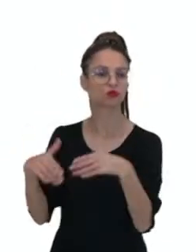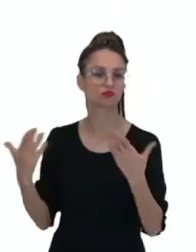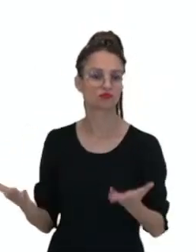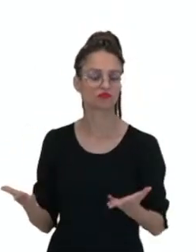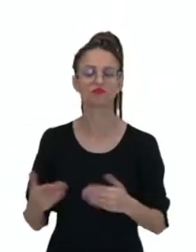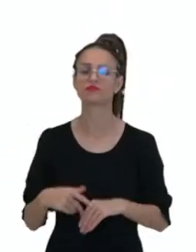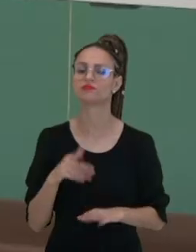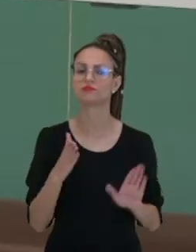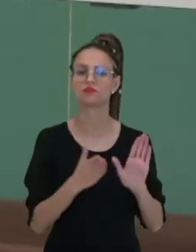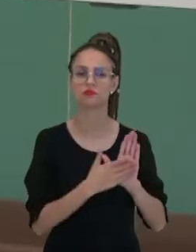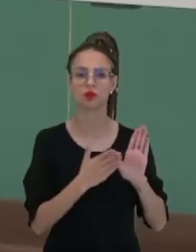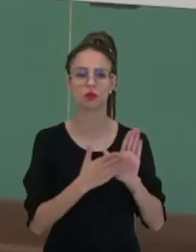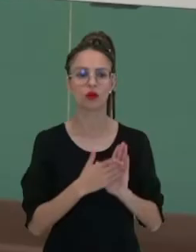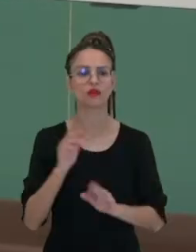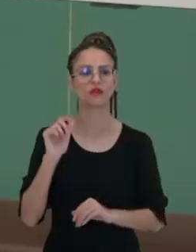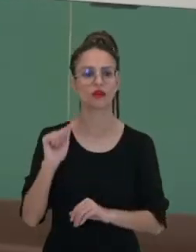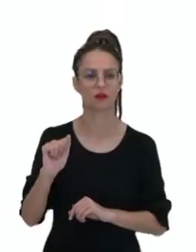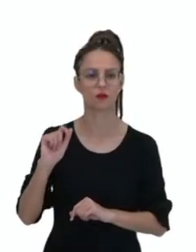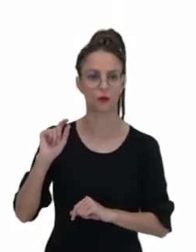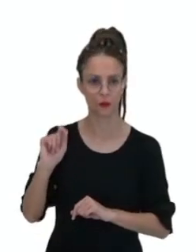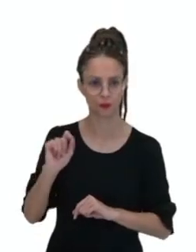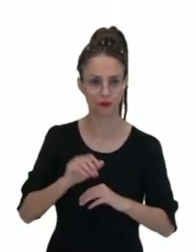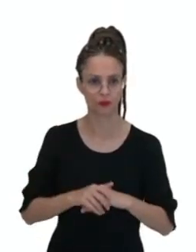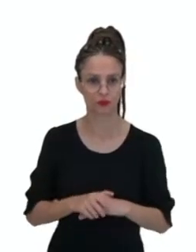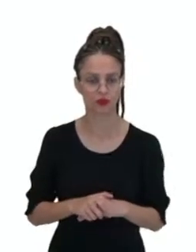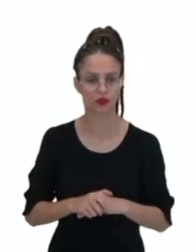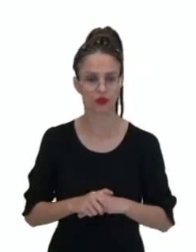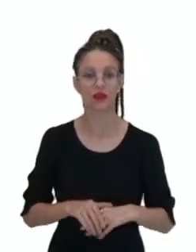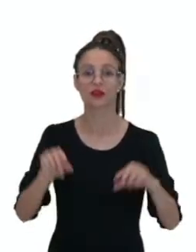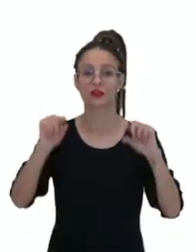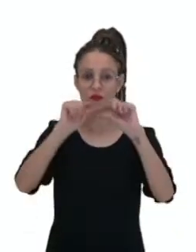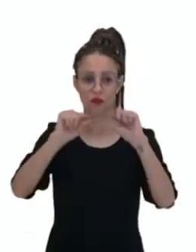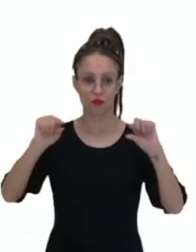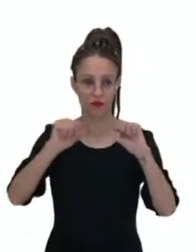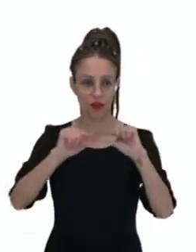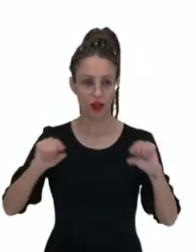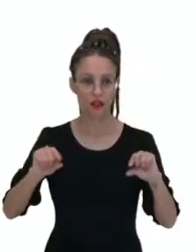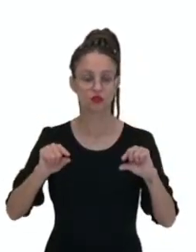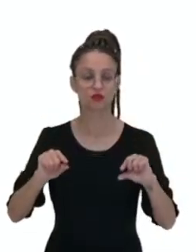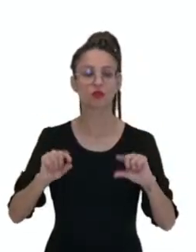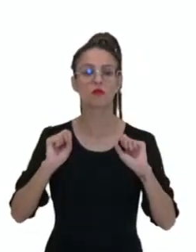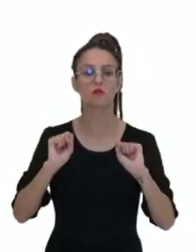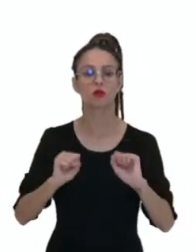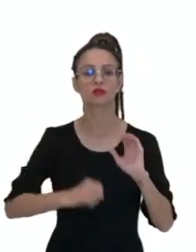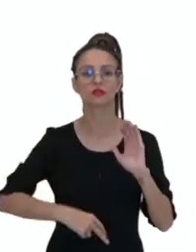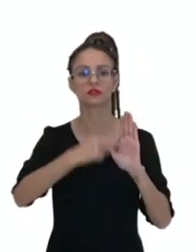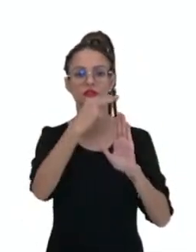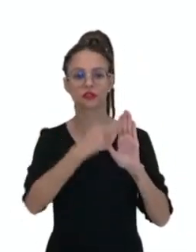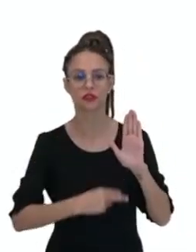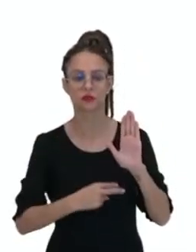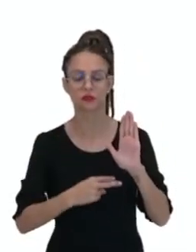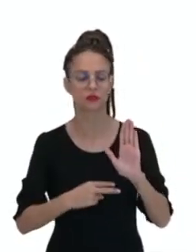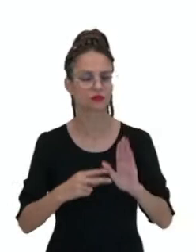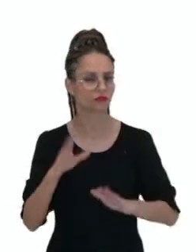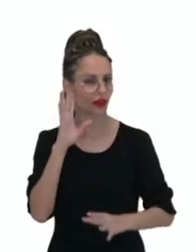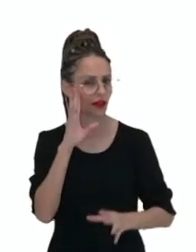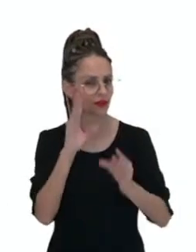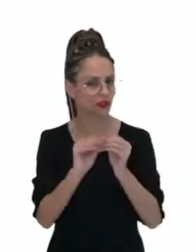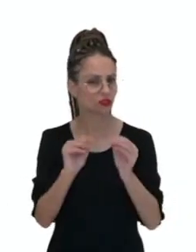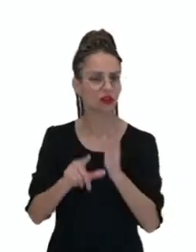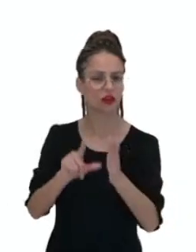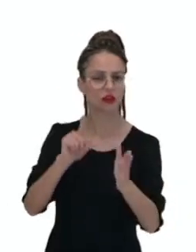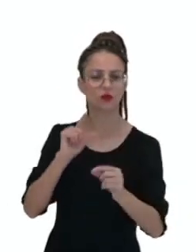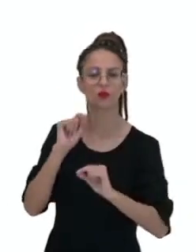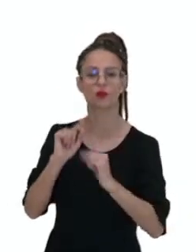A proposta ao que eu quero. Os versos acima podem ser lidos como uma pressuposição